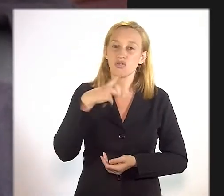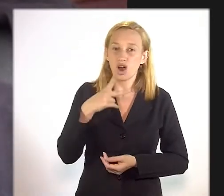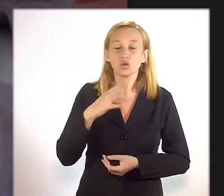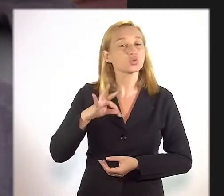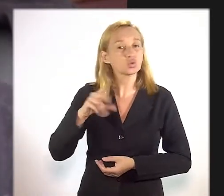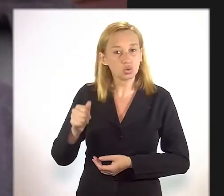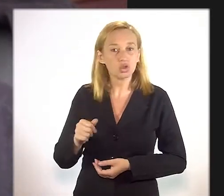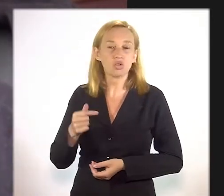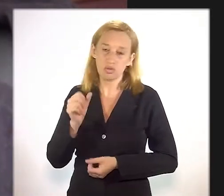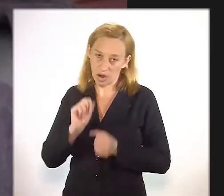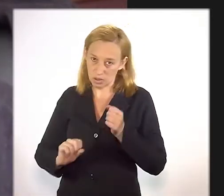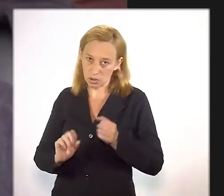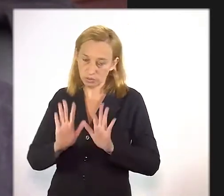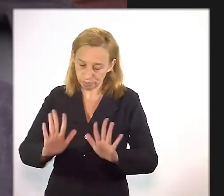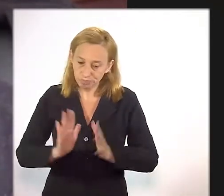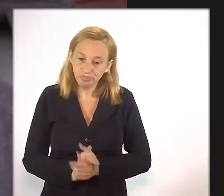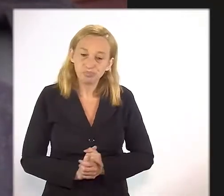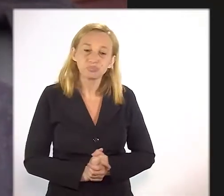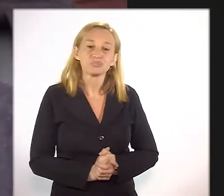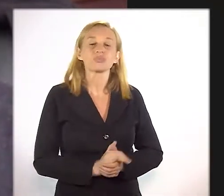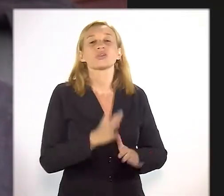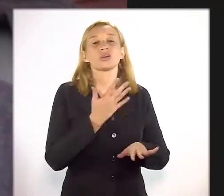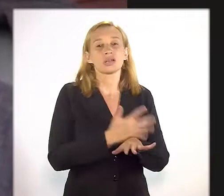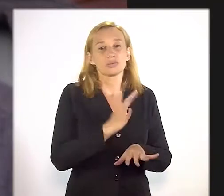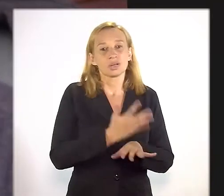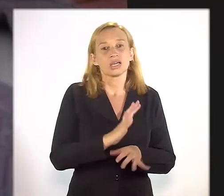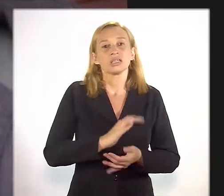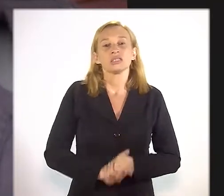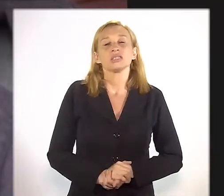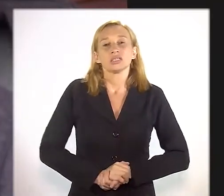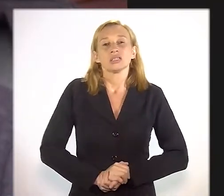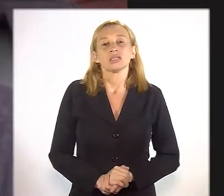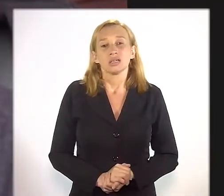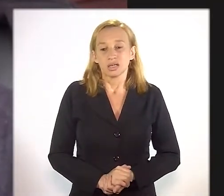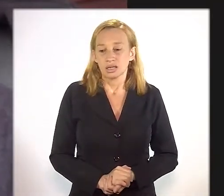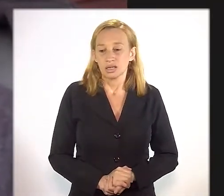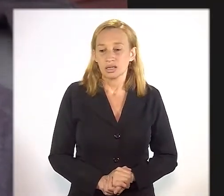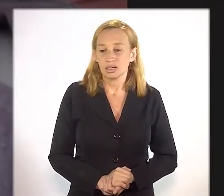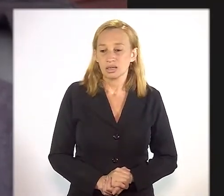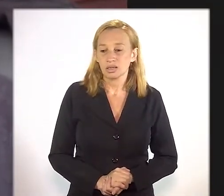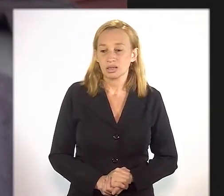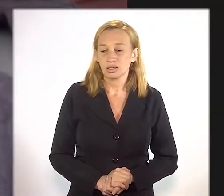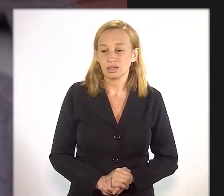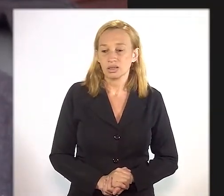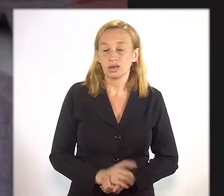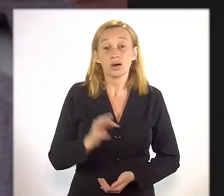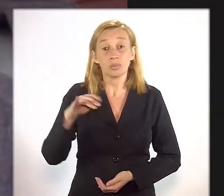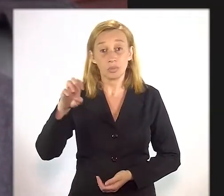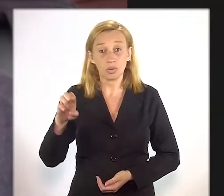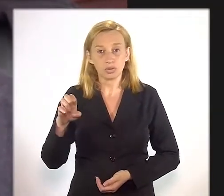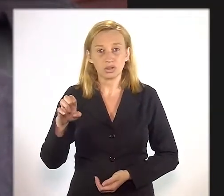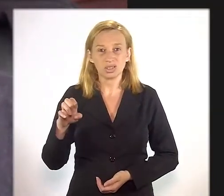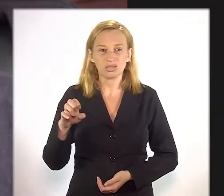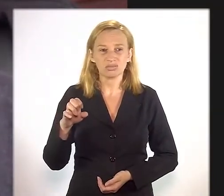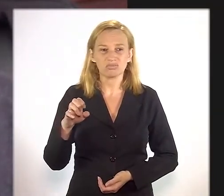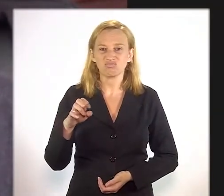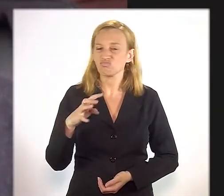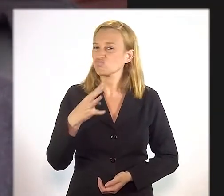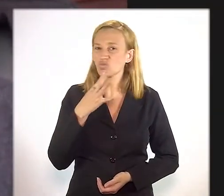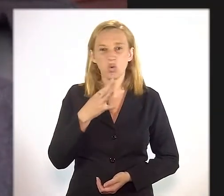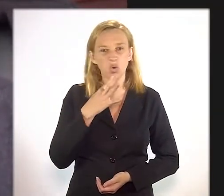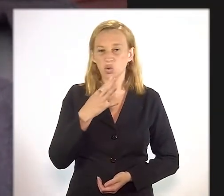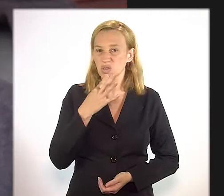que eu faço. Eu não estou a falar de teoria, estou a falar de prática com teoria, que não há prática sem teoria. A ponte é muito mal